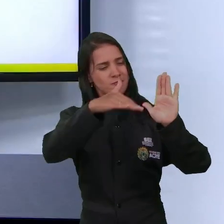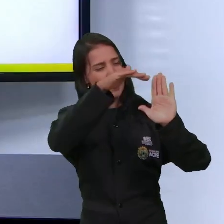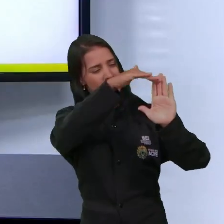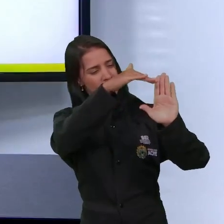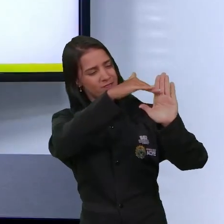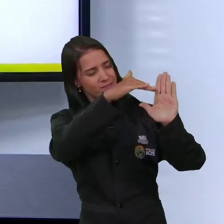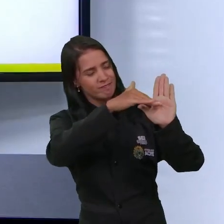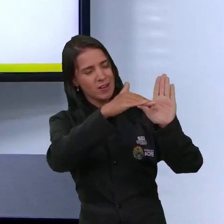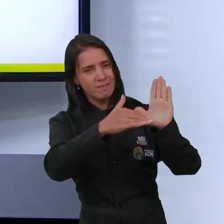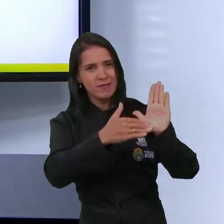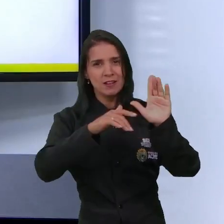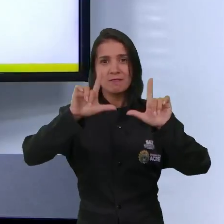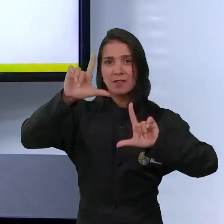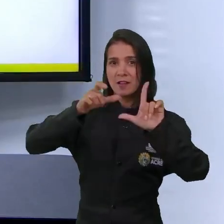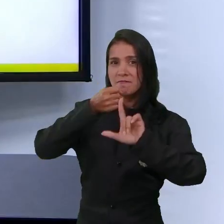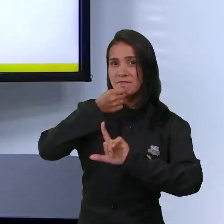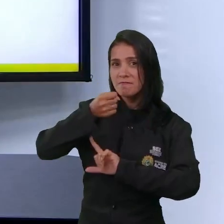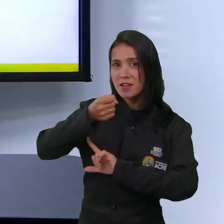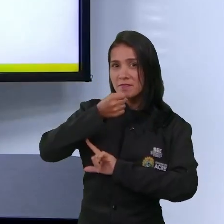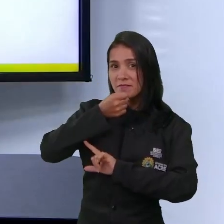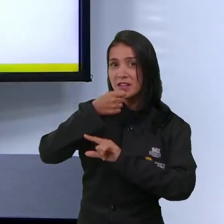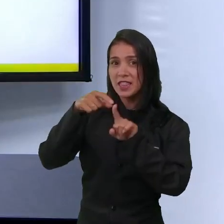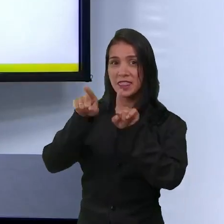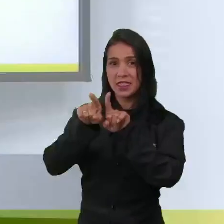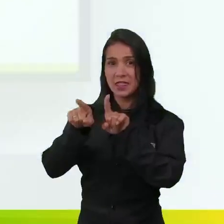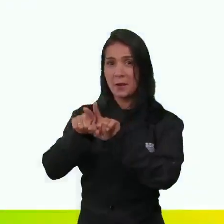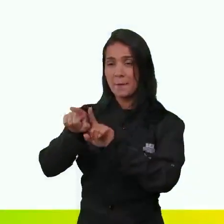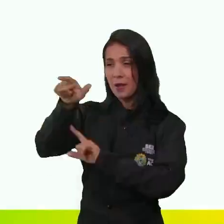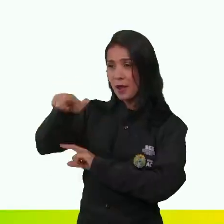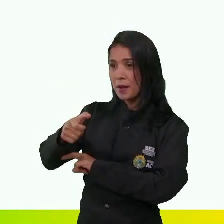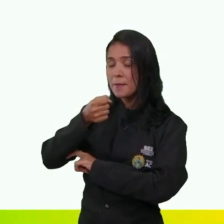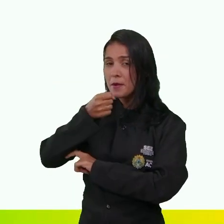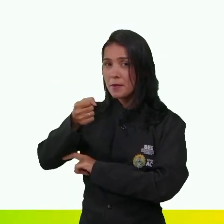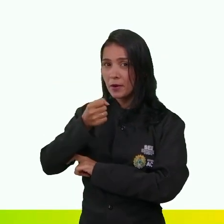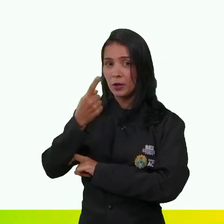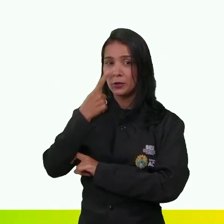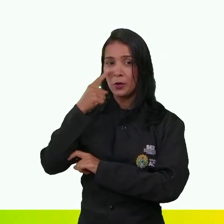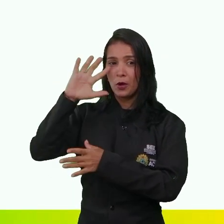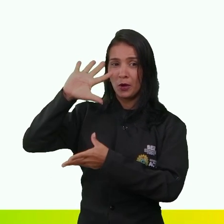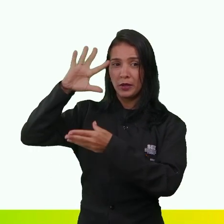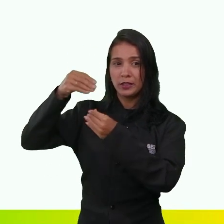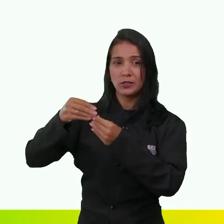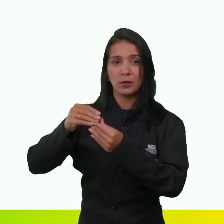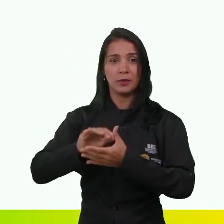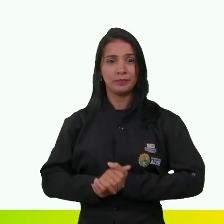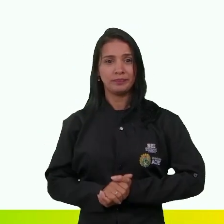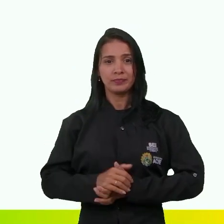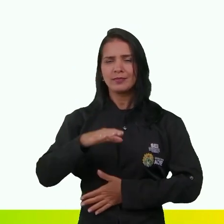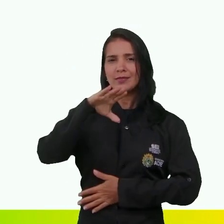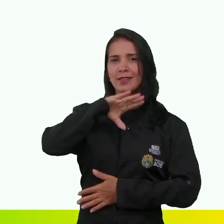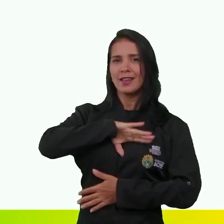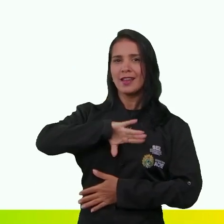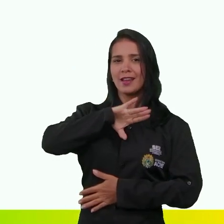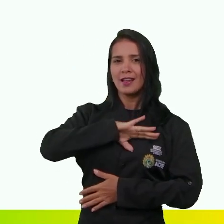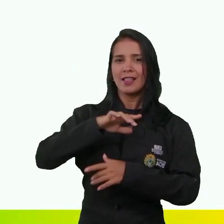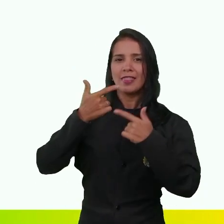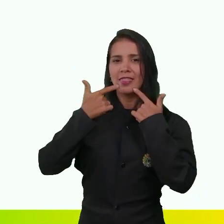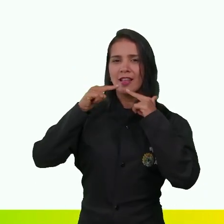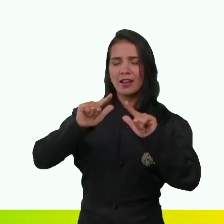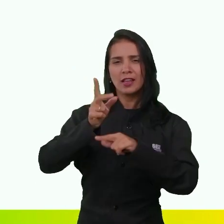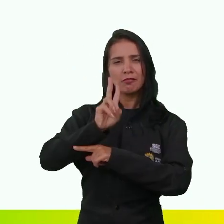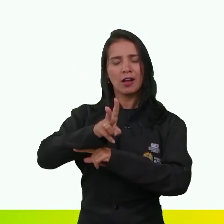notícia, reportagem, entrevista. Então, vamos ao nosso resumo. A língua portuguesa vive em